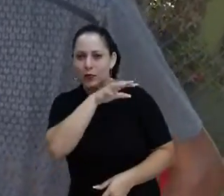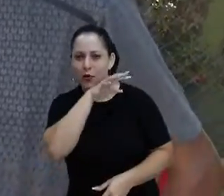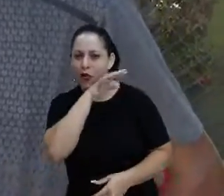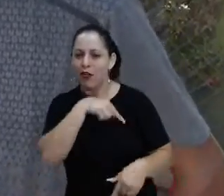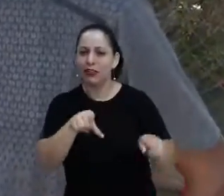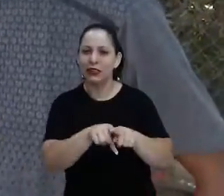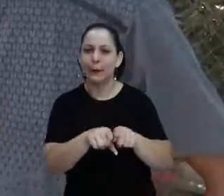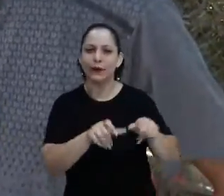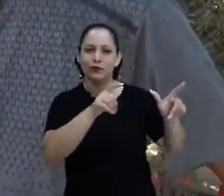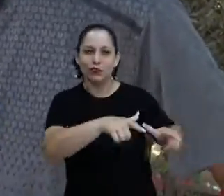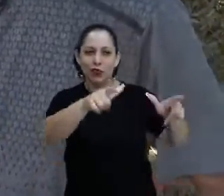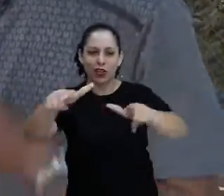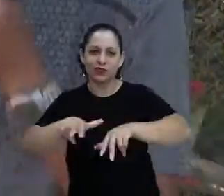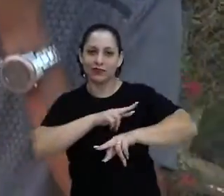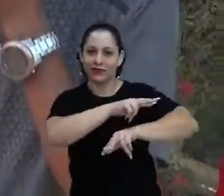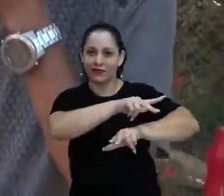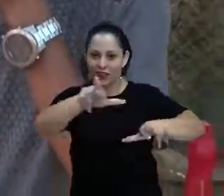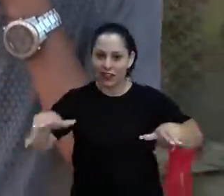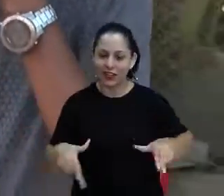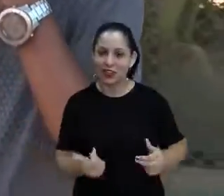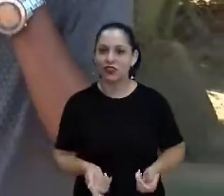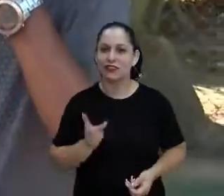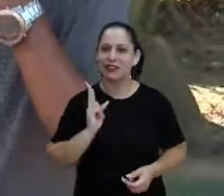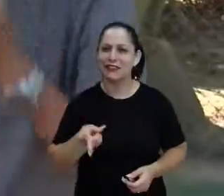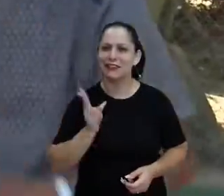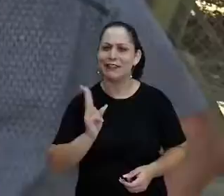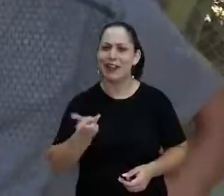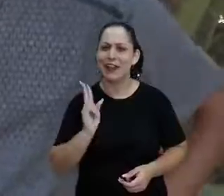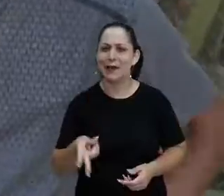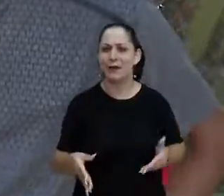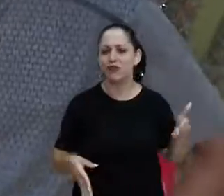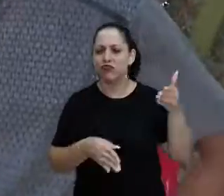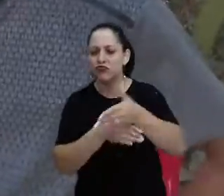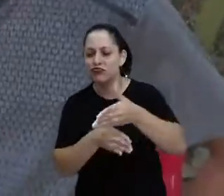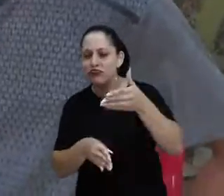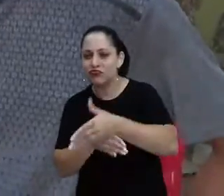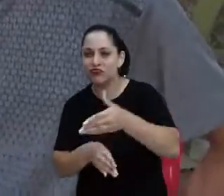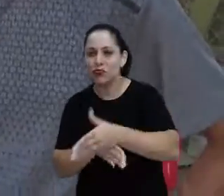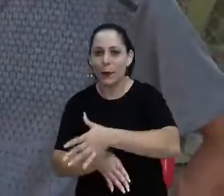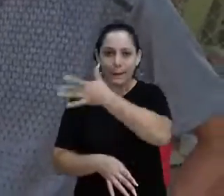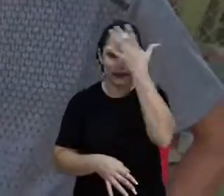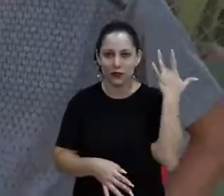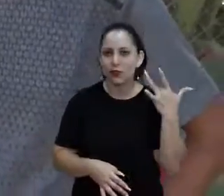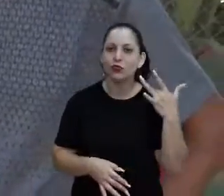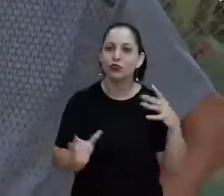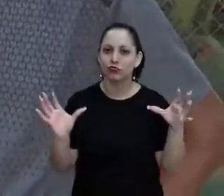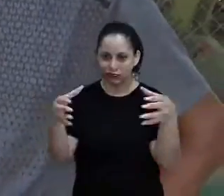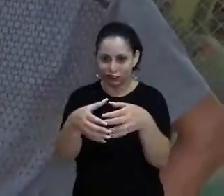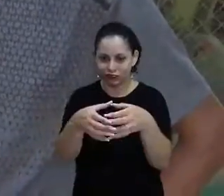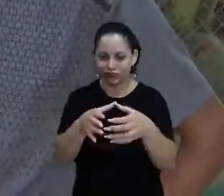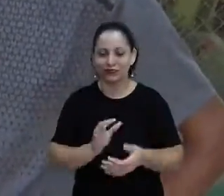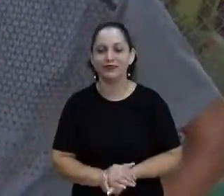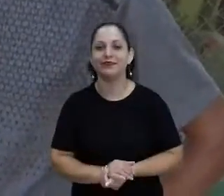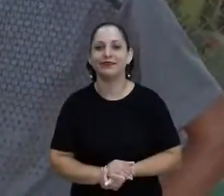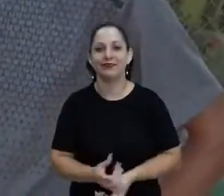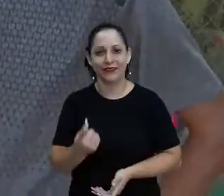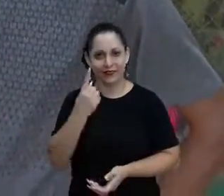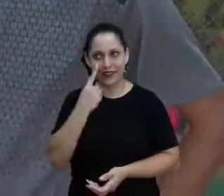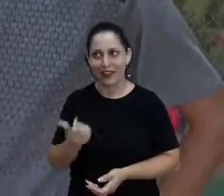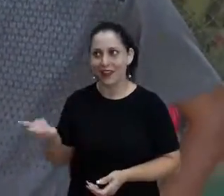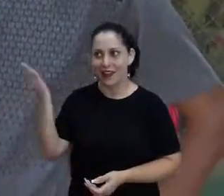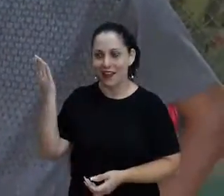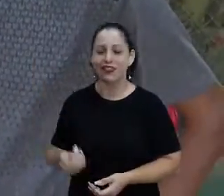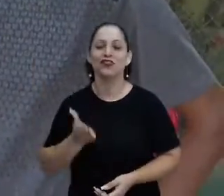do Amigo do Ninho, e viajo sempre com a categoria de adulto para trabalhar junto com as equipes. Olha aí, o cara tem uma